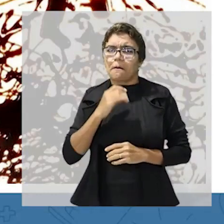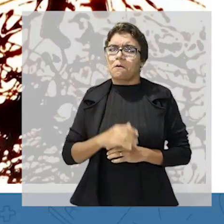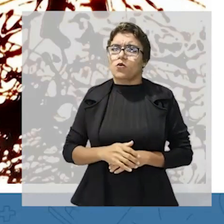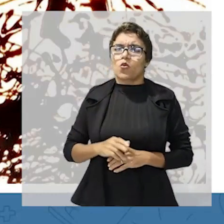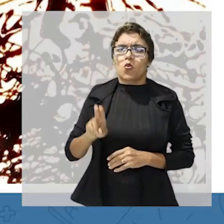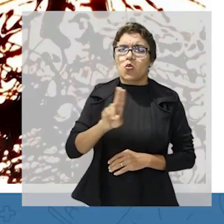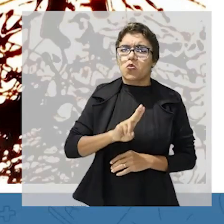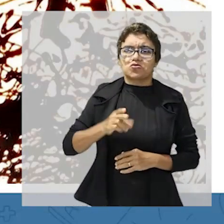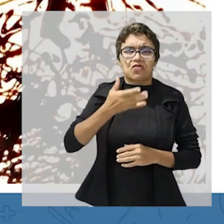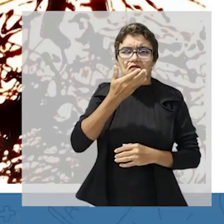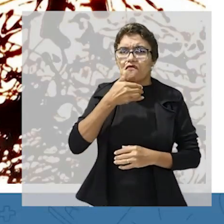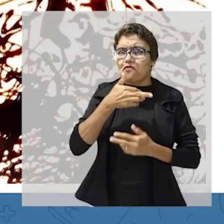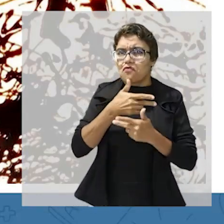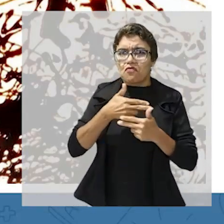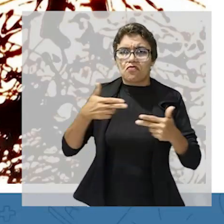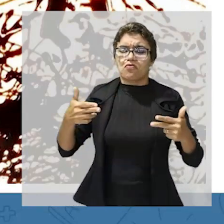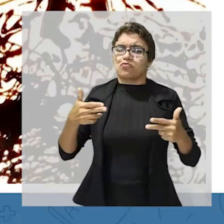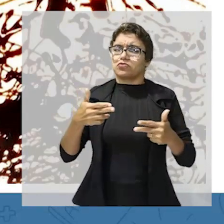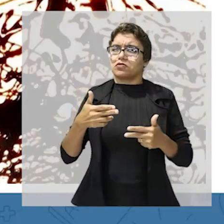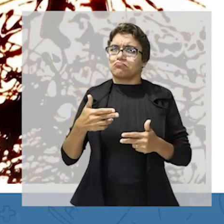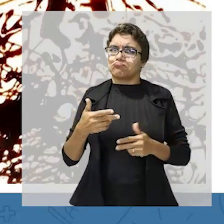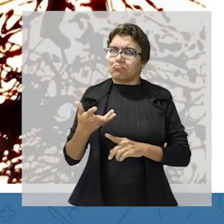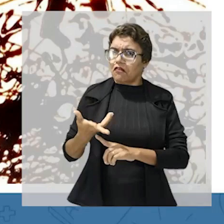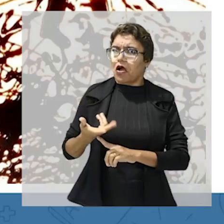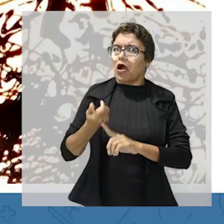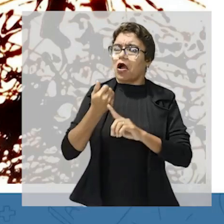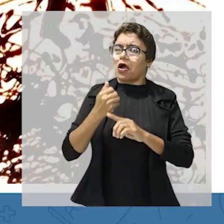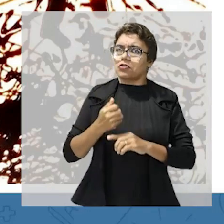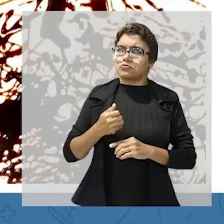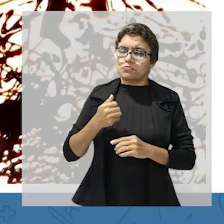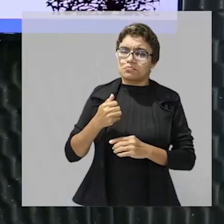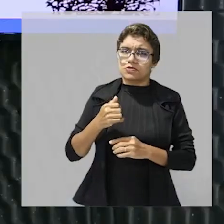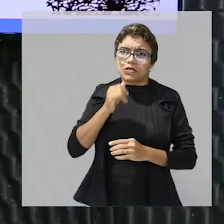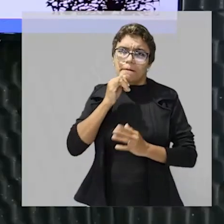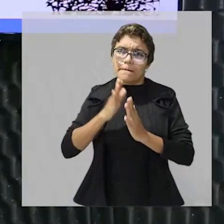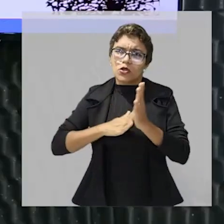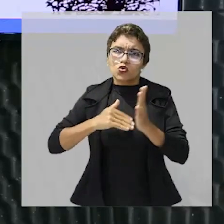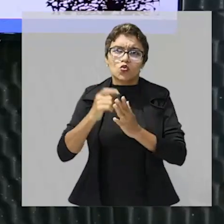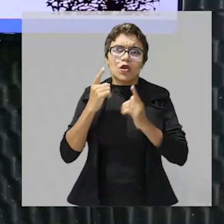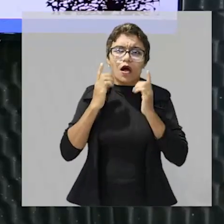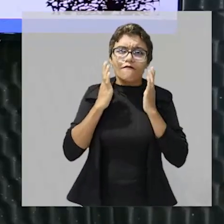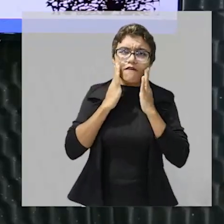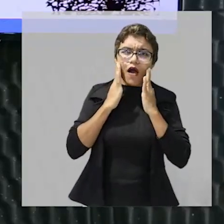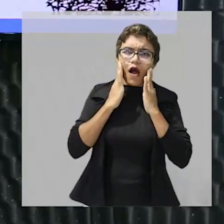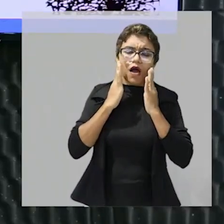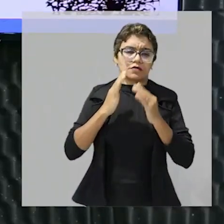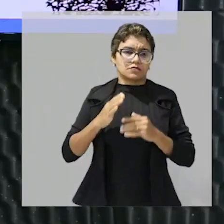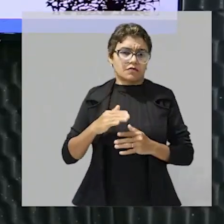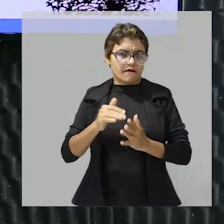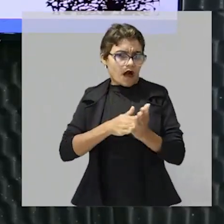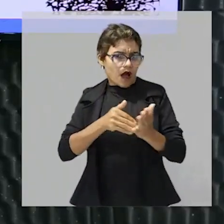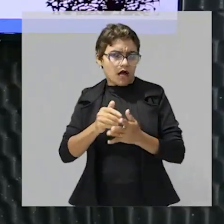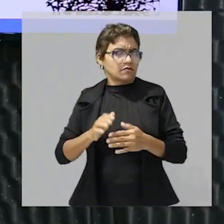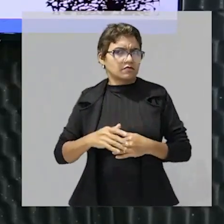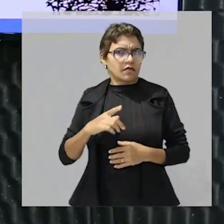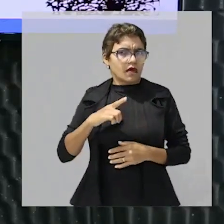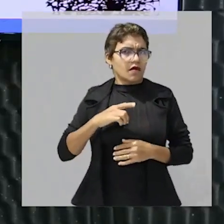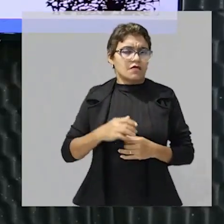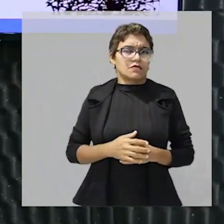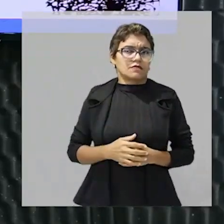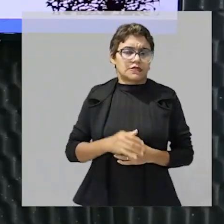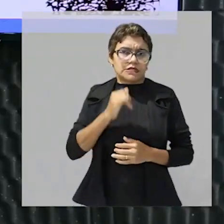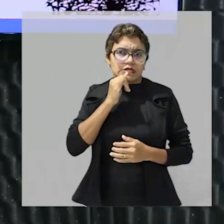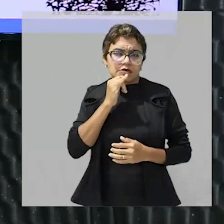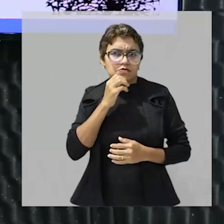melancia, melão, faz pintura facial, pintura artística, maquiagem artística. As possibilidades são imensas. Na hora que você se fecha